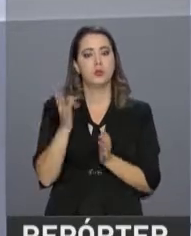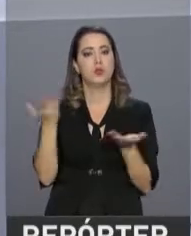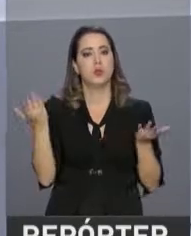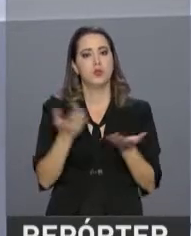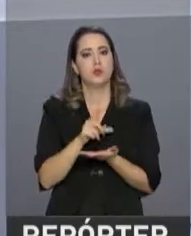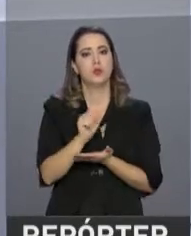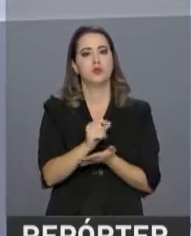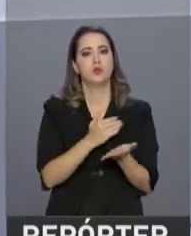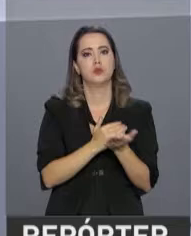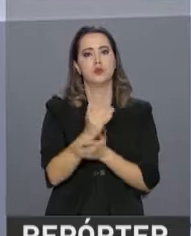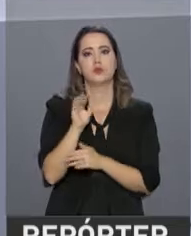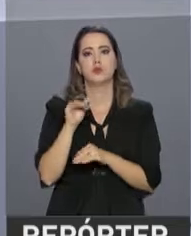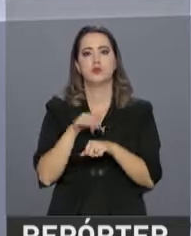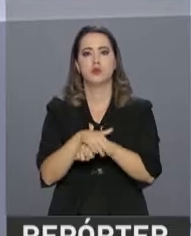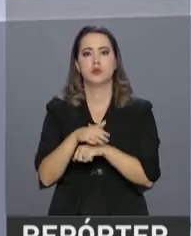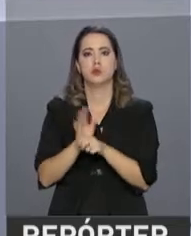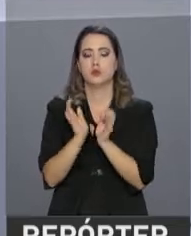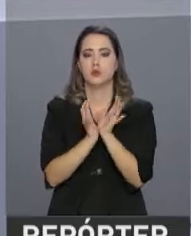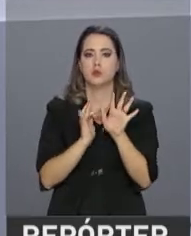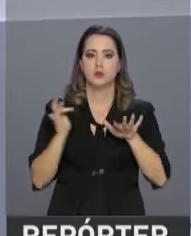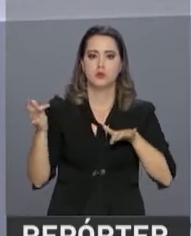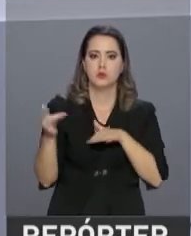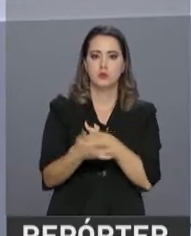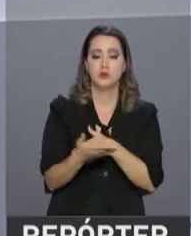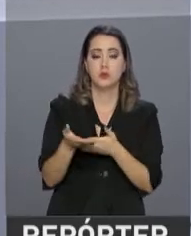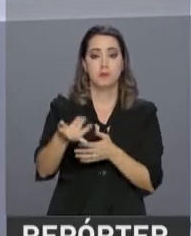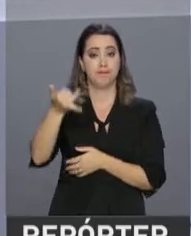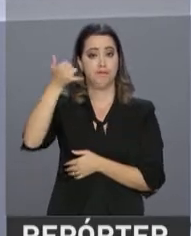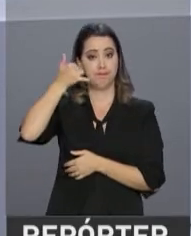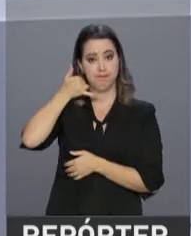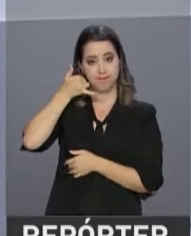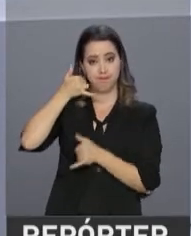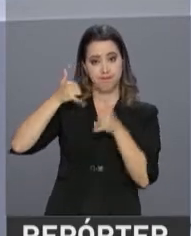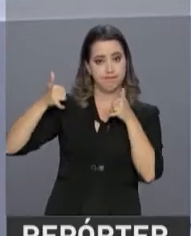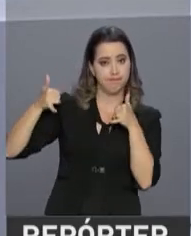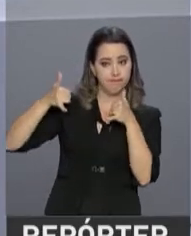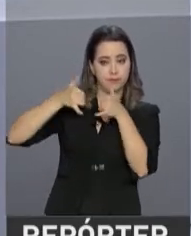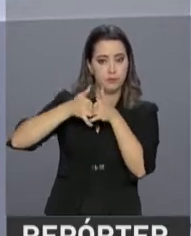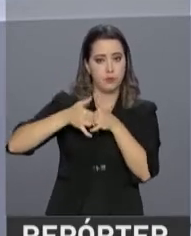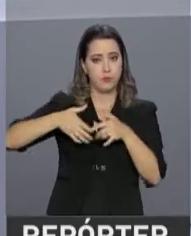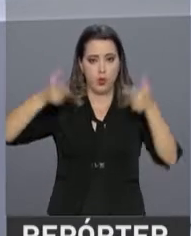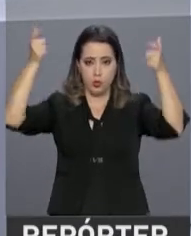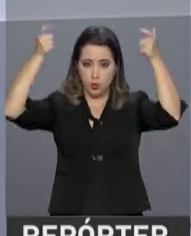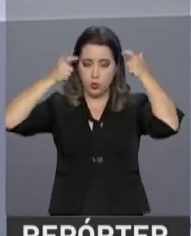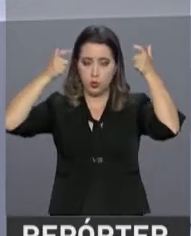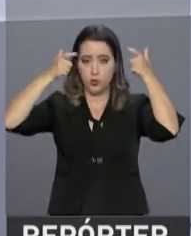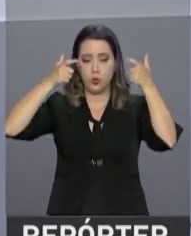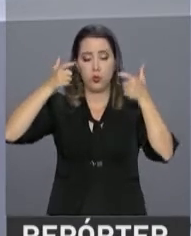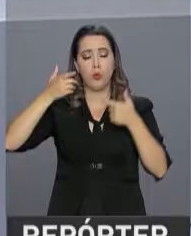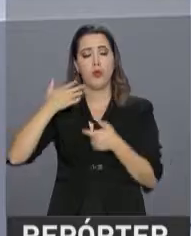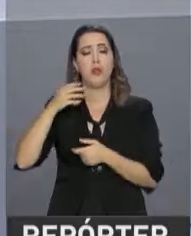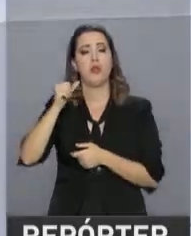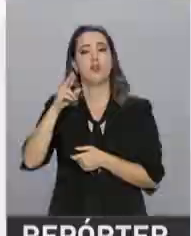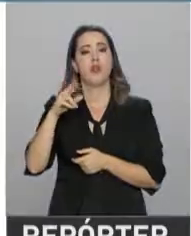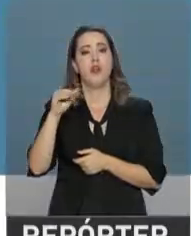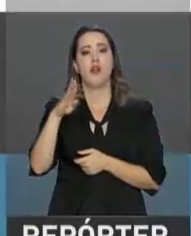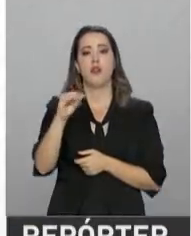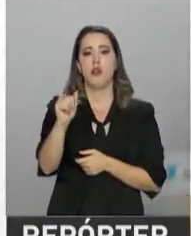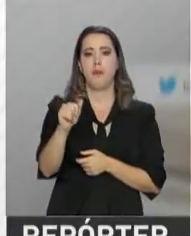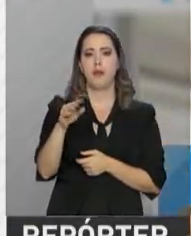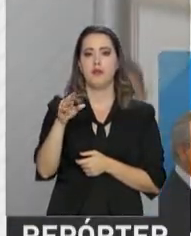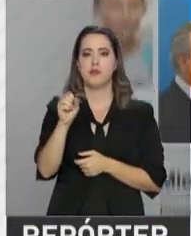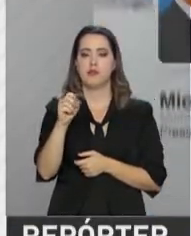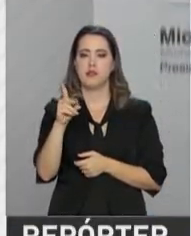Temer comentou agora no início da noite pelas redes sociais que recebeu o telefonema do rei da Arábia Saudita. Segundo